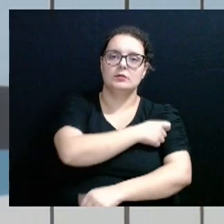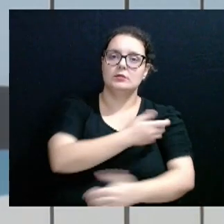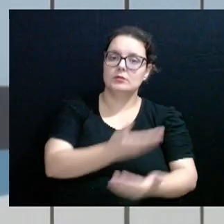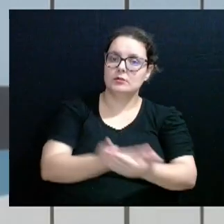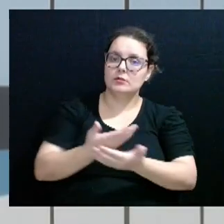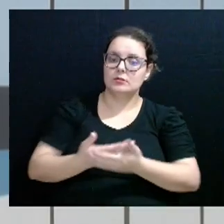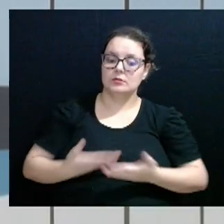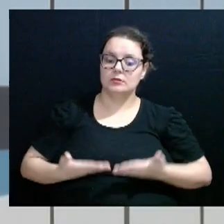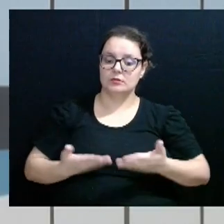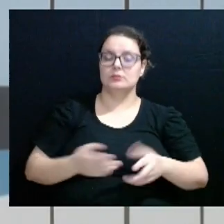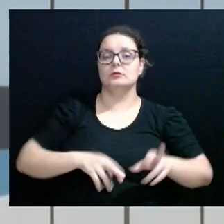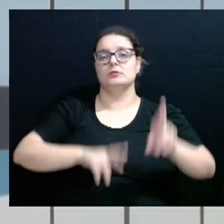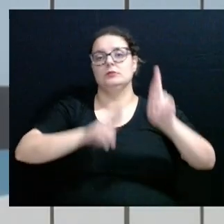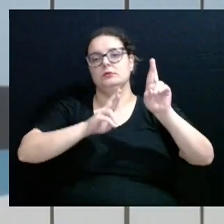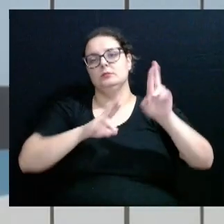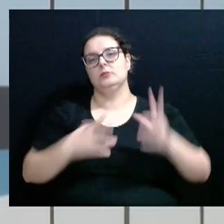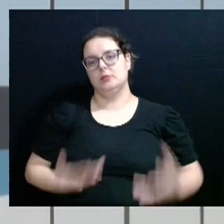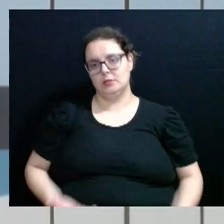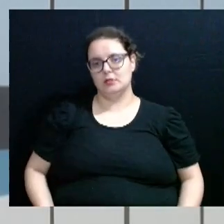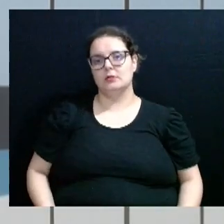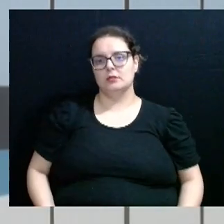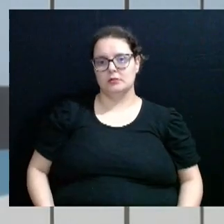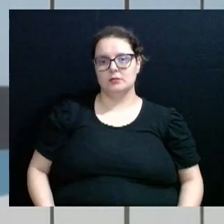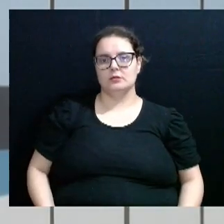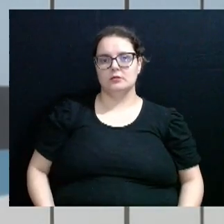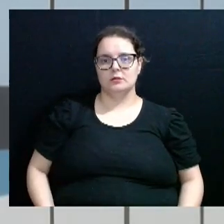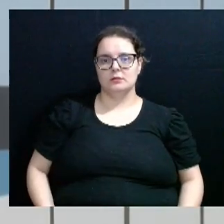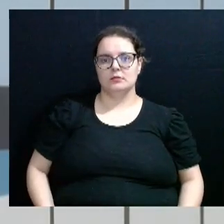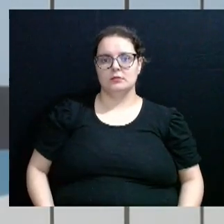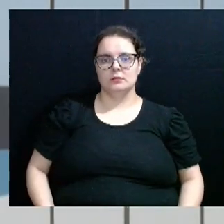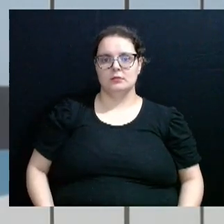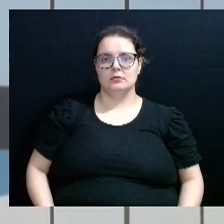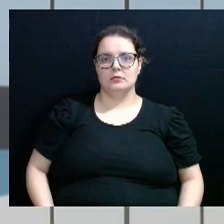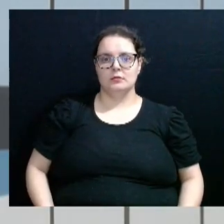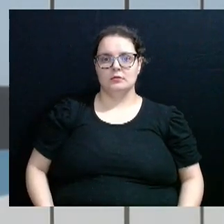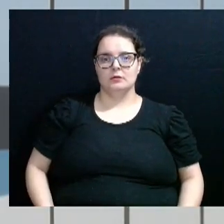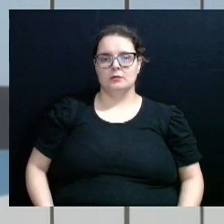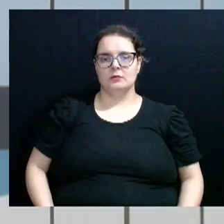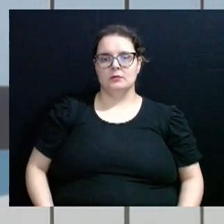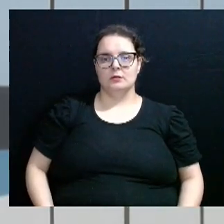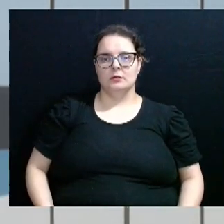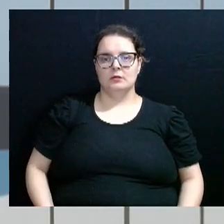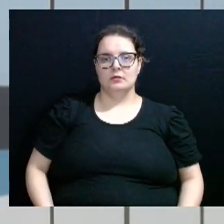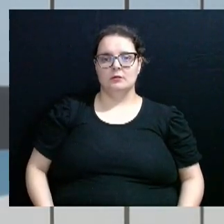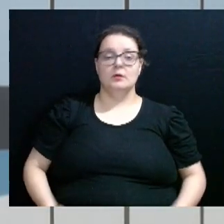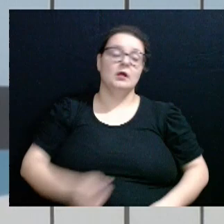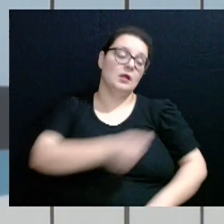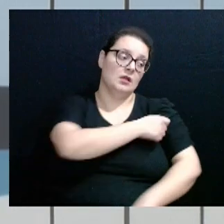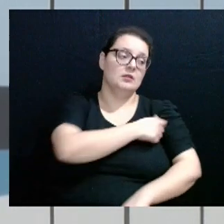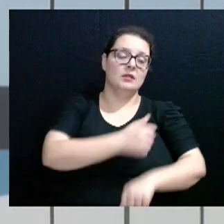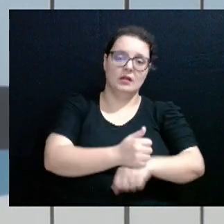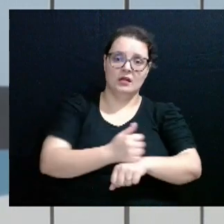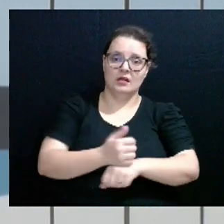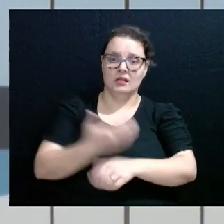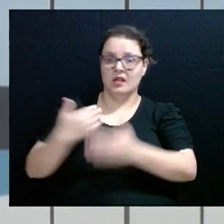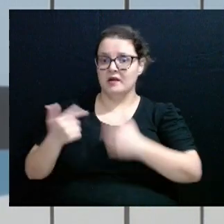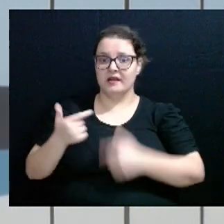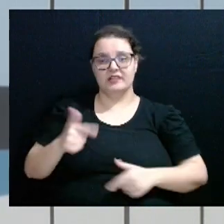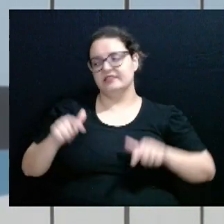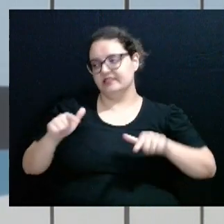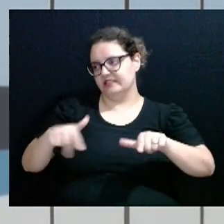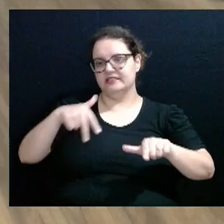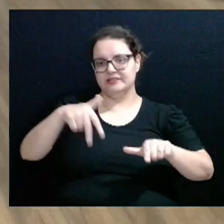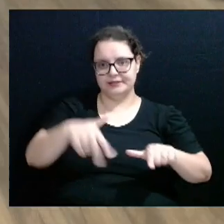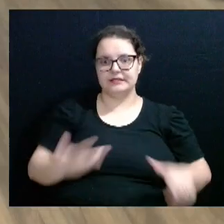esperança para esses estudantes que na época não tinham esse espaço. Eu